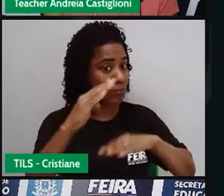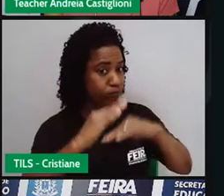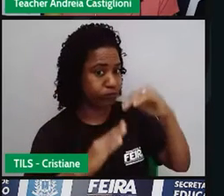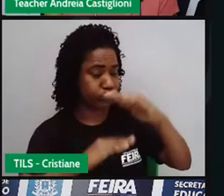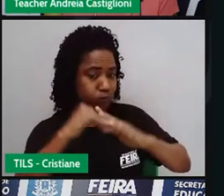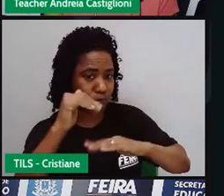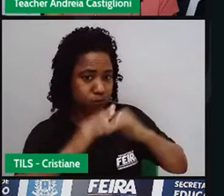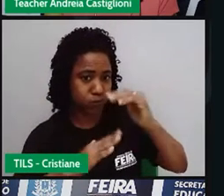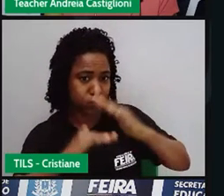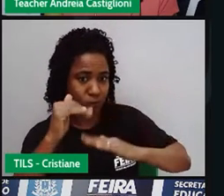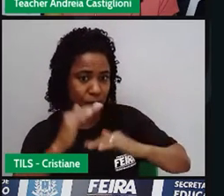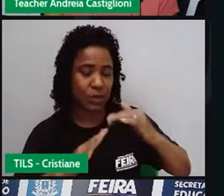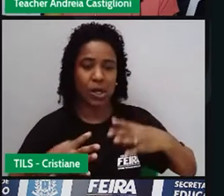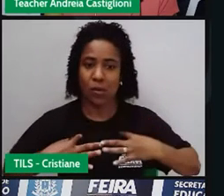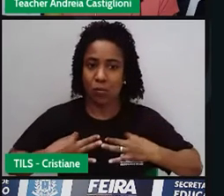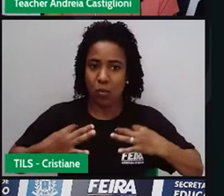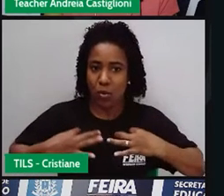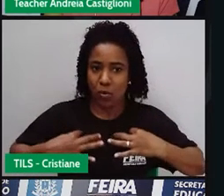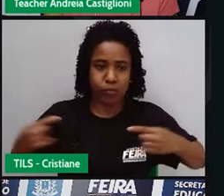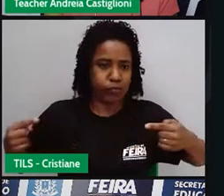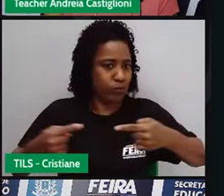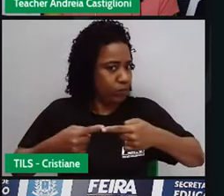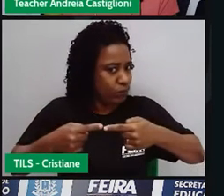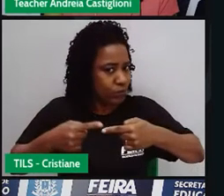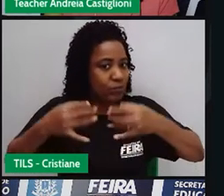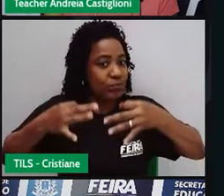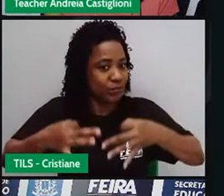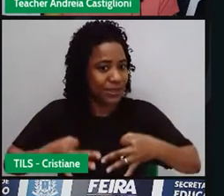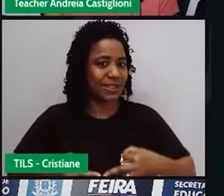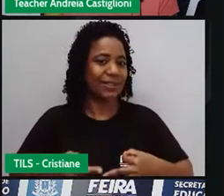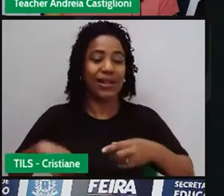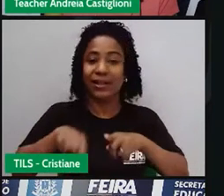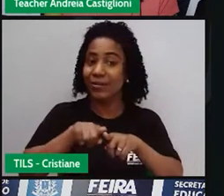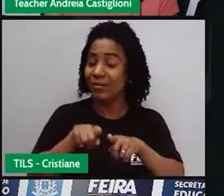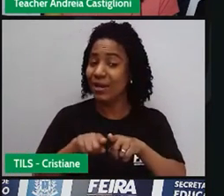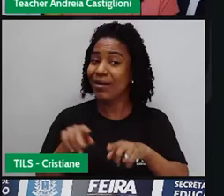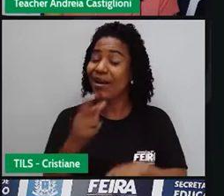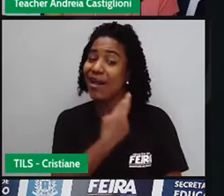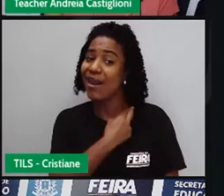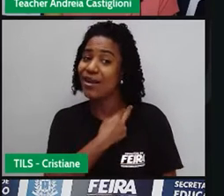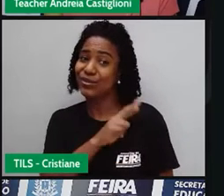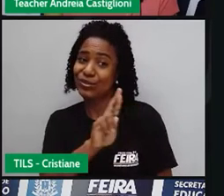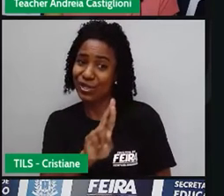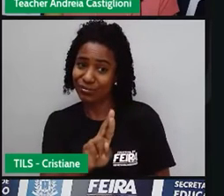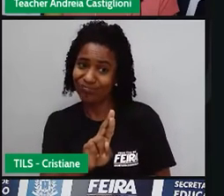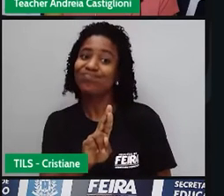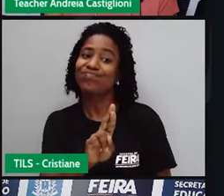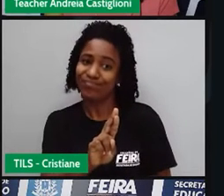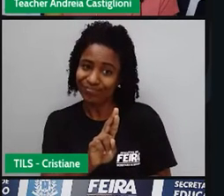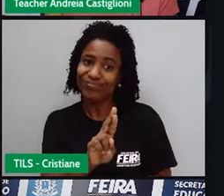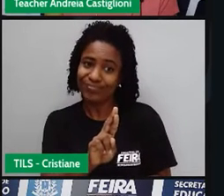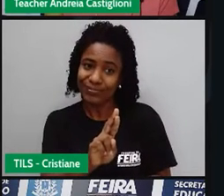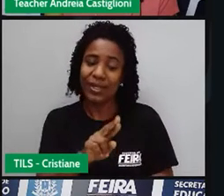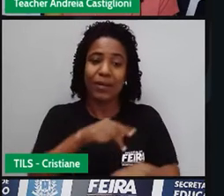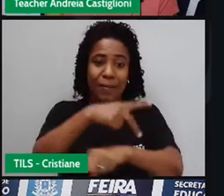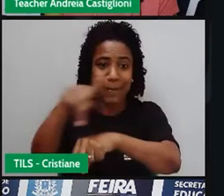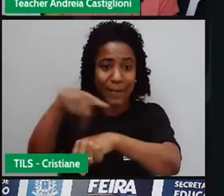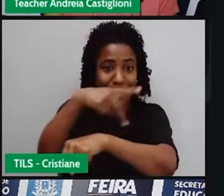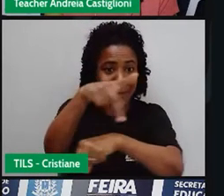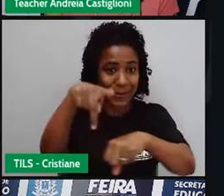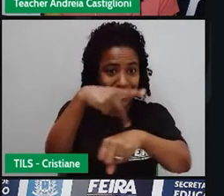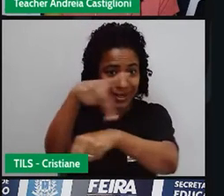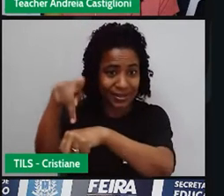profissão que influencia na escolha do vestuário a escritos religiosas Inclusive a gente pode observar em